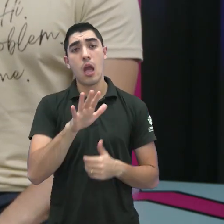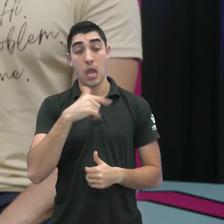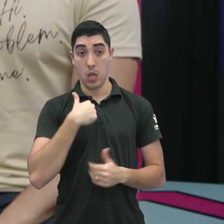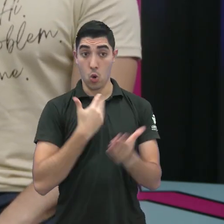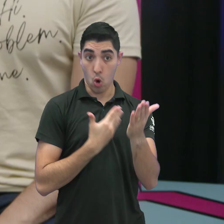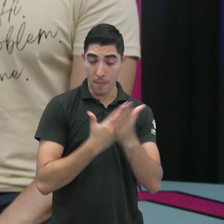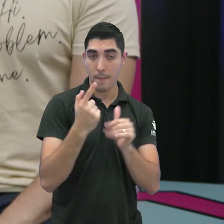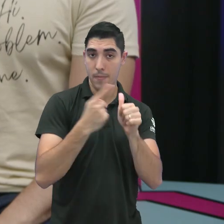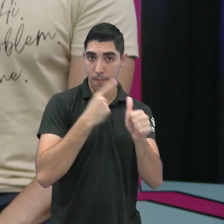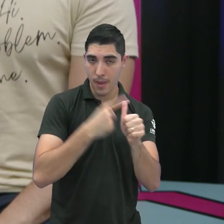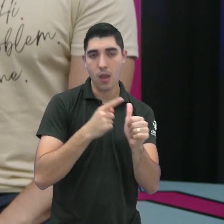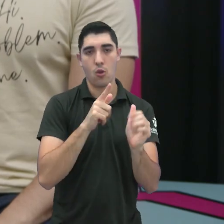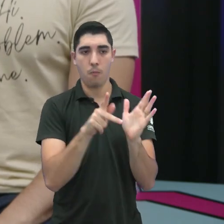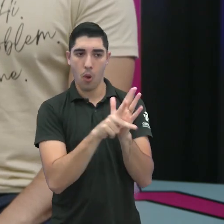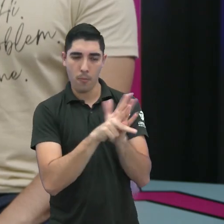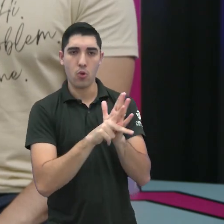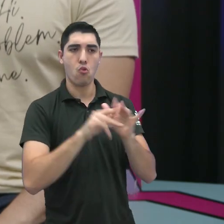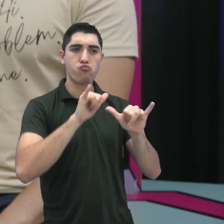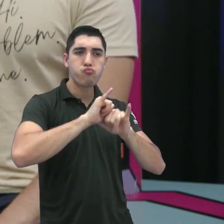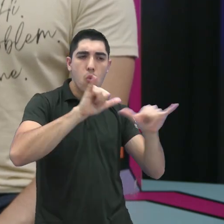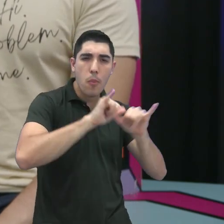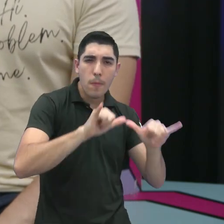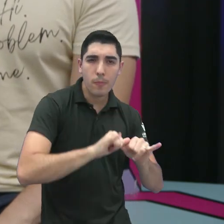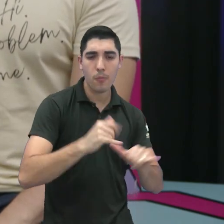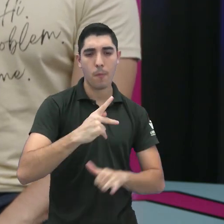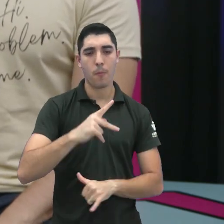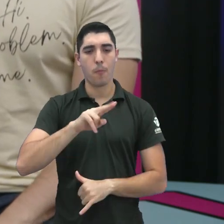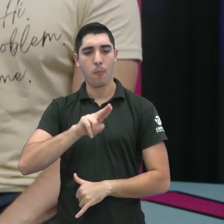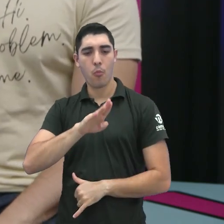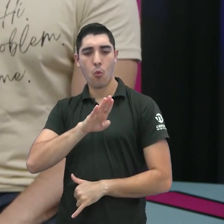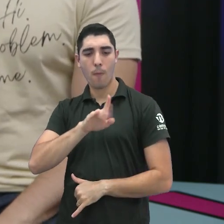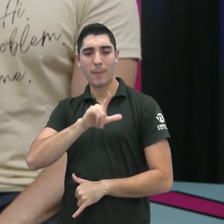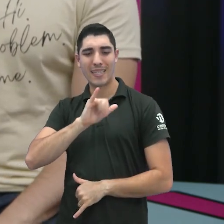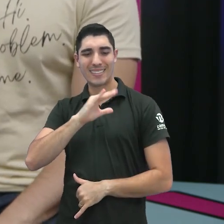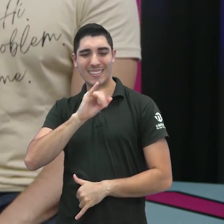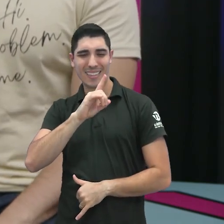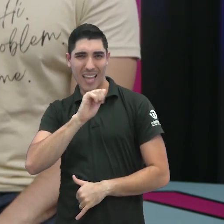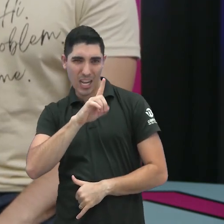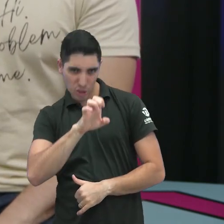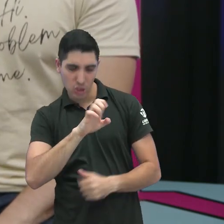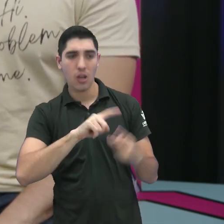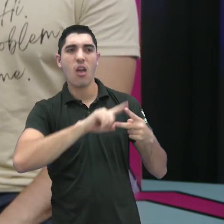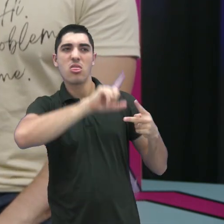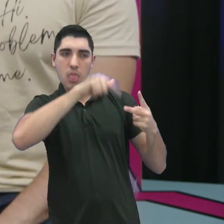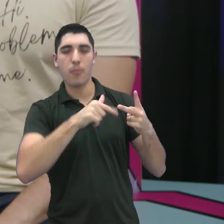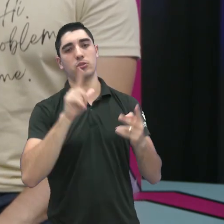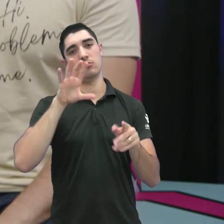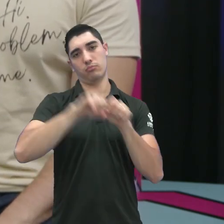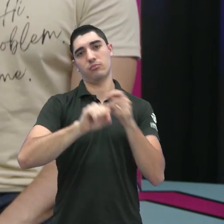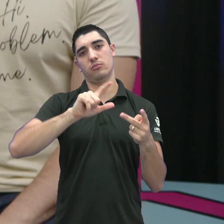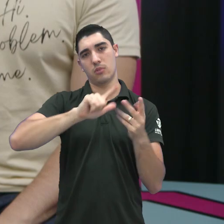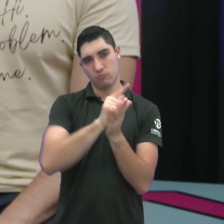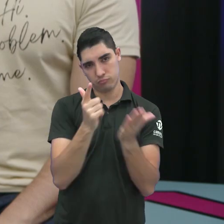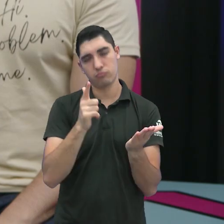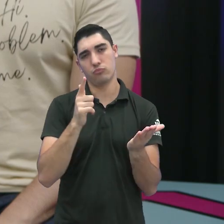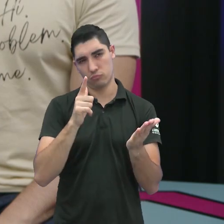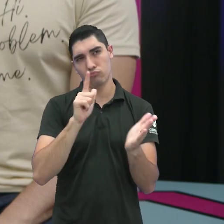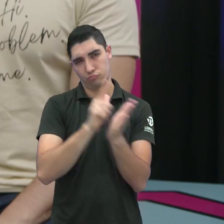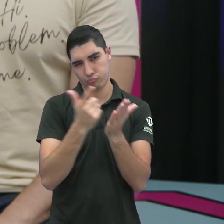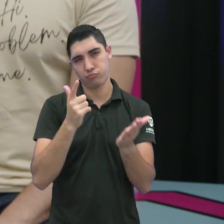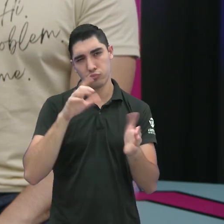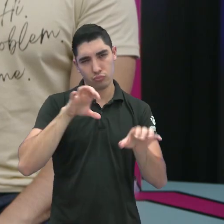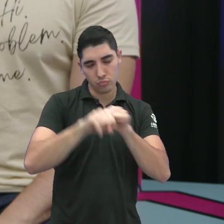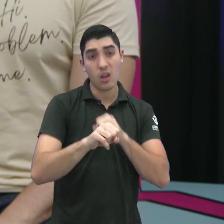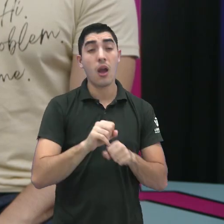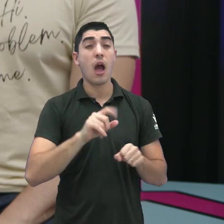em publicidade, depois mudei para jornalismo. Tá próximo ali. Não, tá bem Mas próximo. quando eu era adolescente, eu cogitei fazer direito, engenharia, muito por conta da